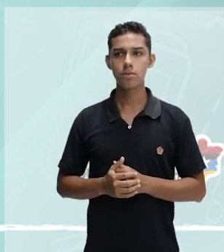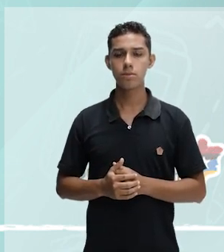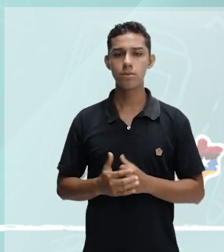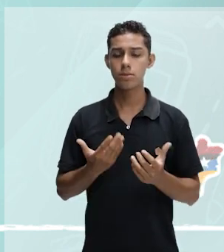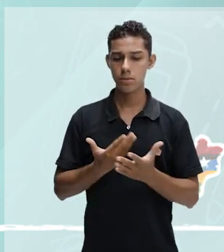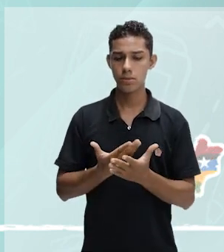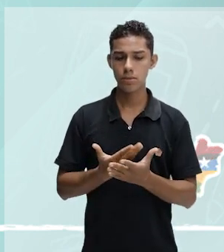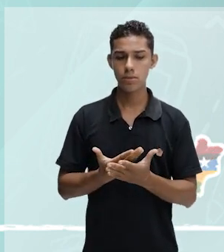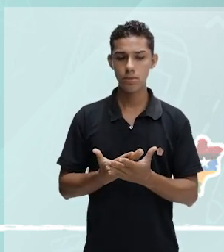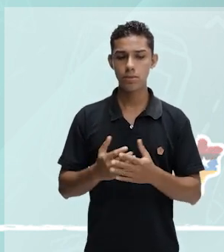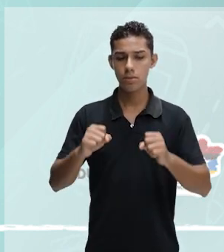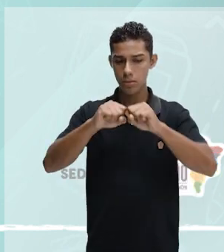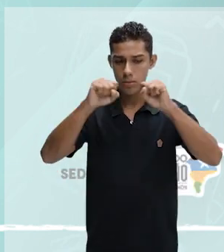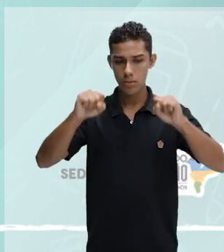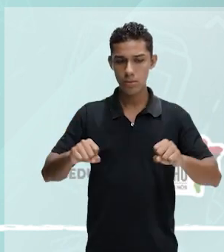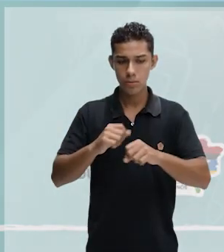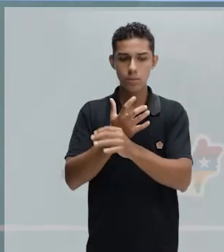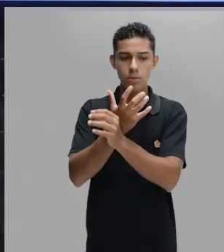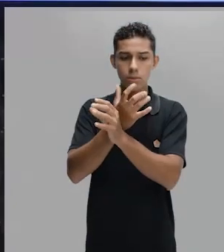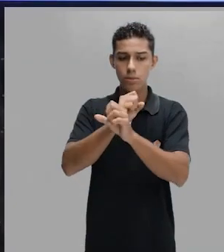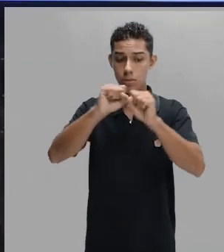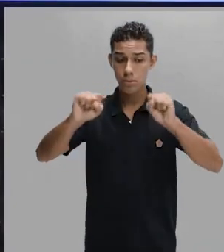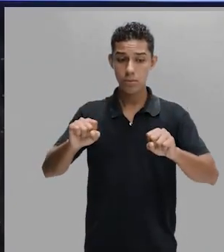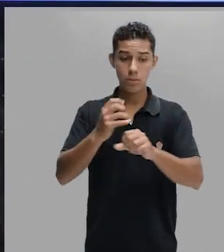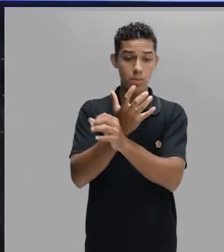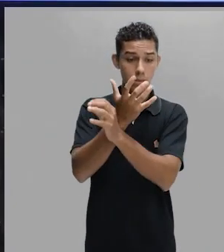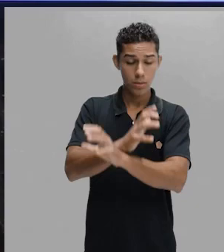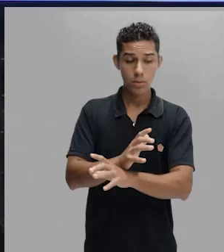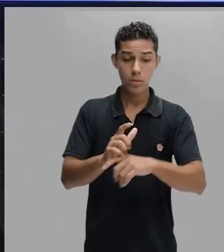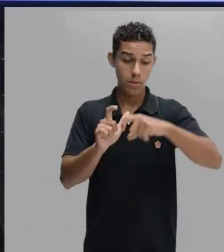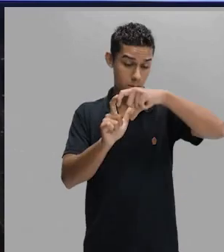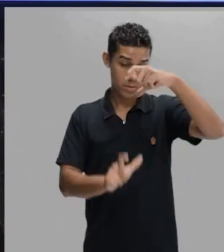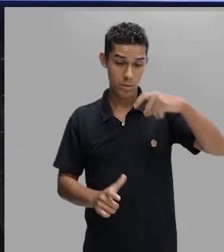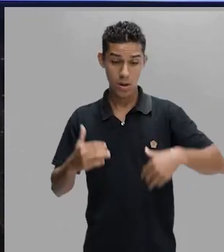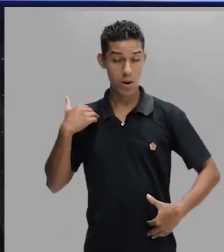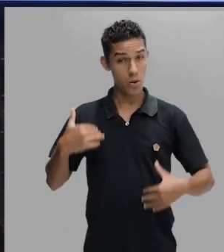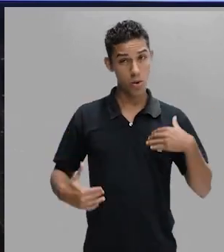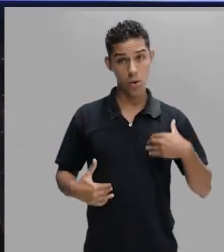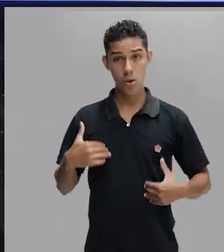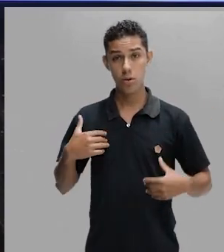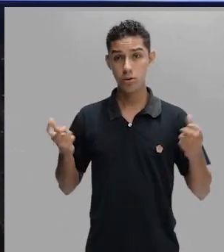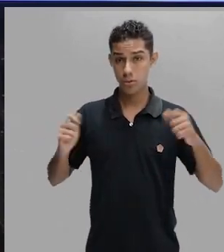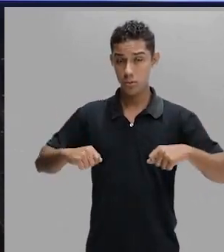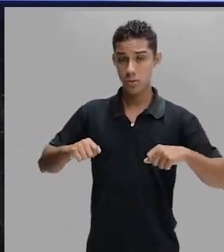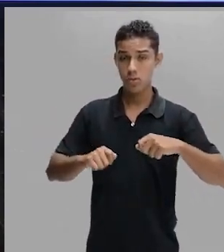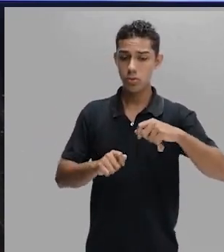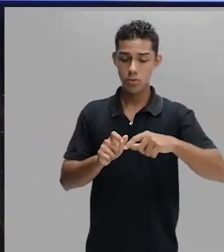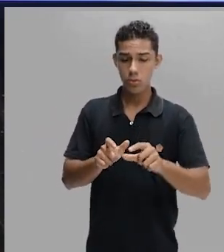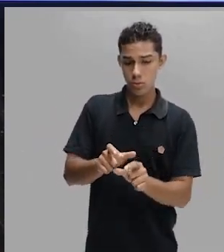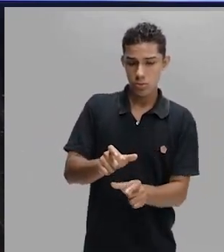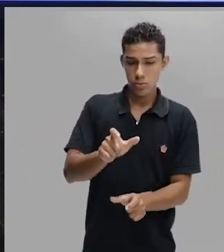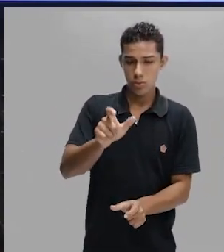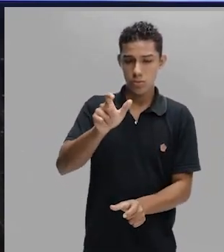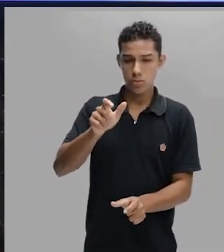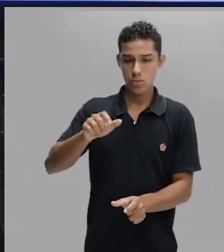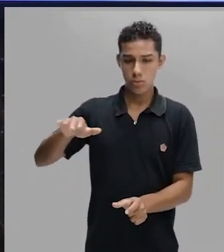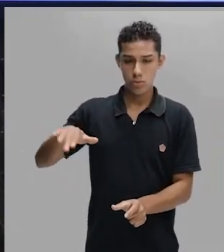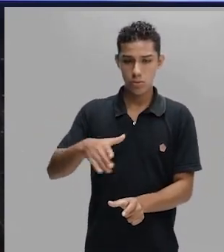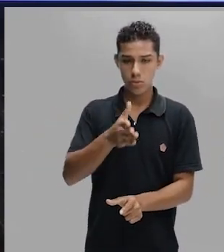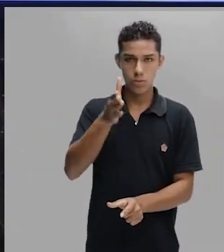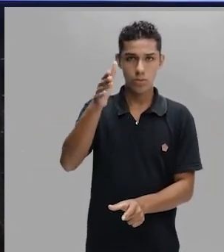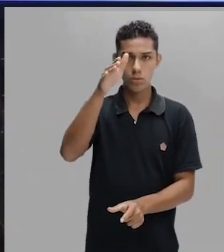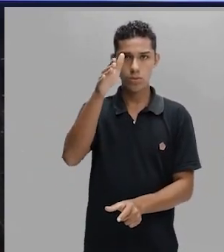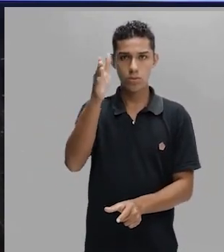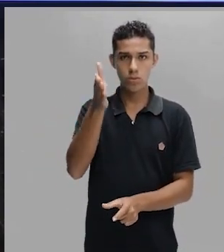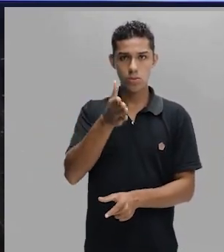na nossa aula de sistema esquelético. A nossa coluna vertebral, apesar dela ter essa função de sustentação, de manter a nossa postura